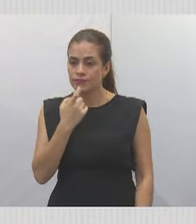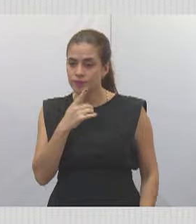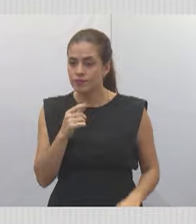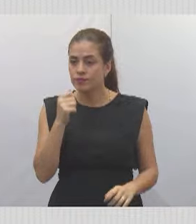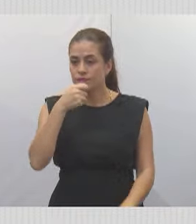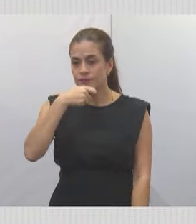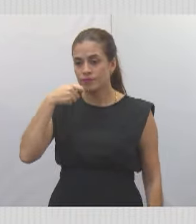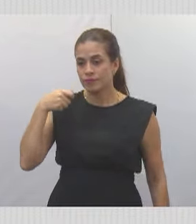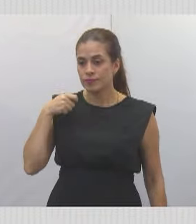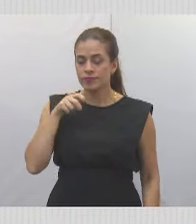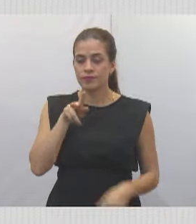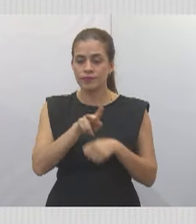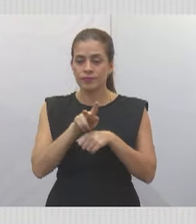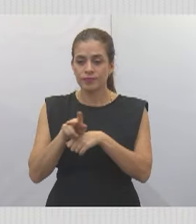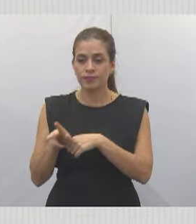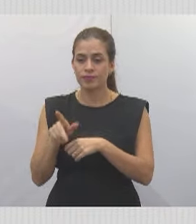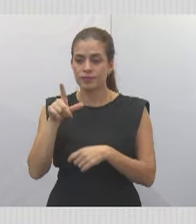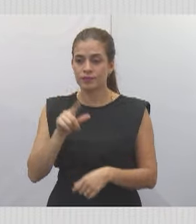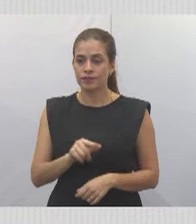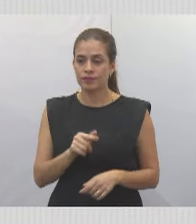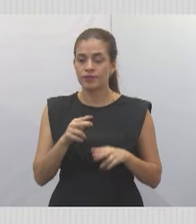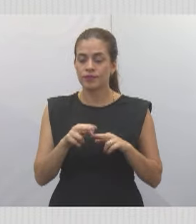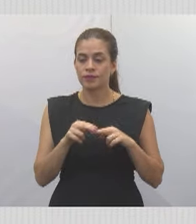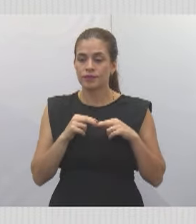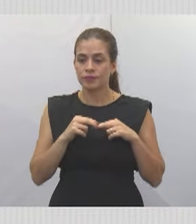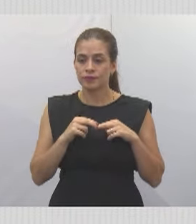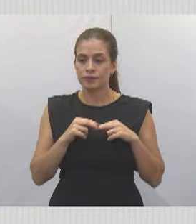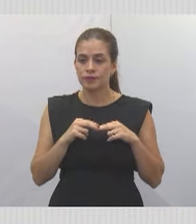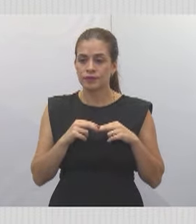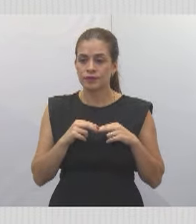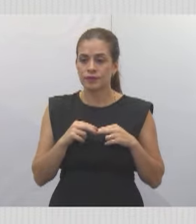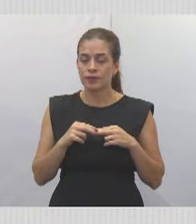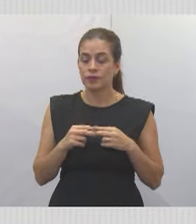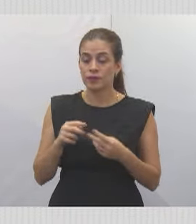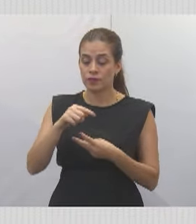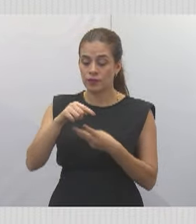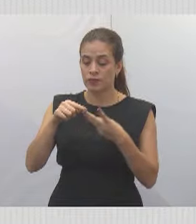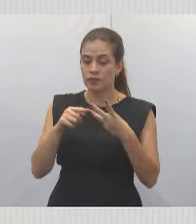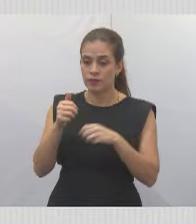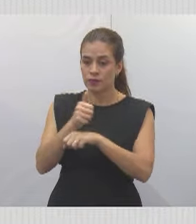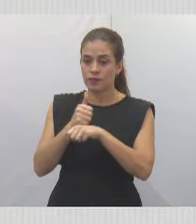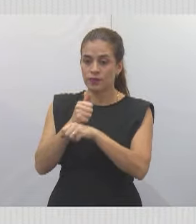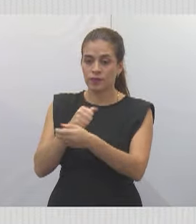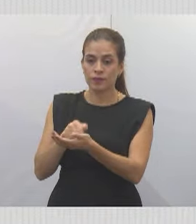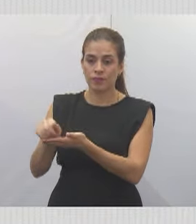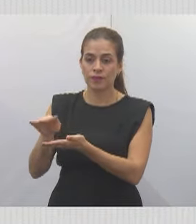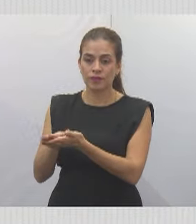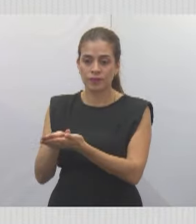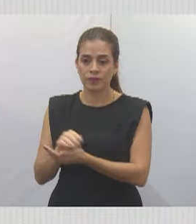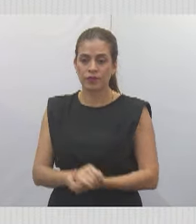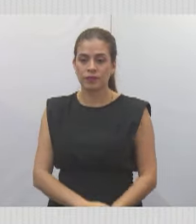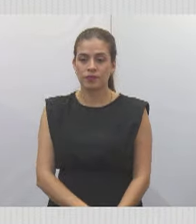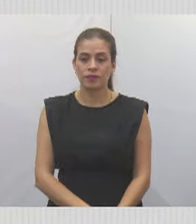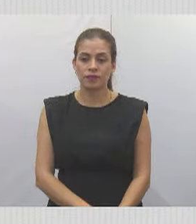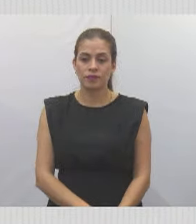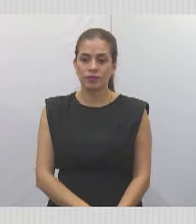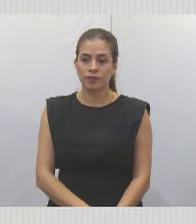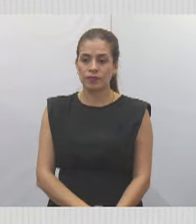escovação supervisionada, também tivemos uma redução devido à exoneração desses 3 profissionais da atenção básica.